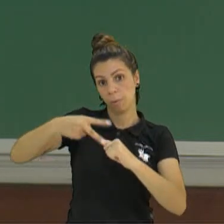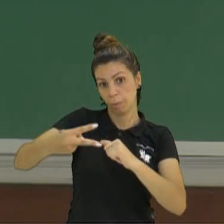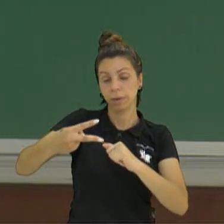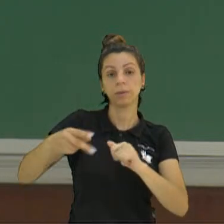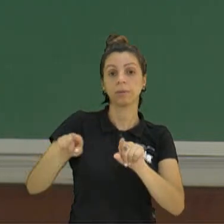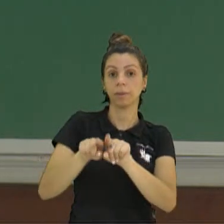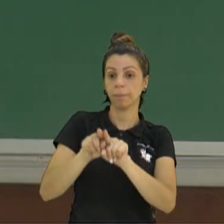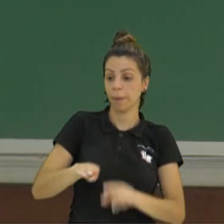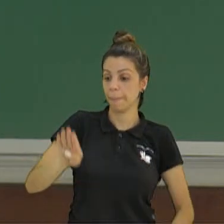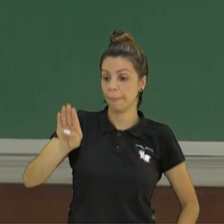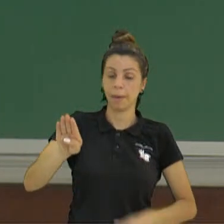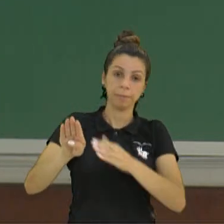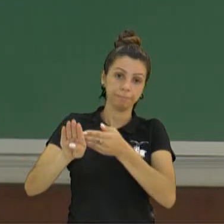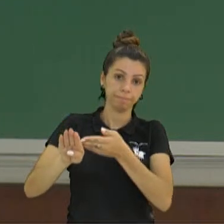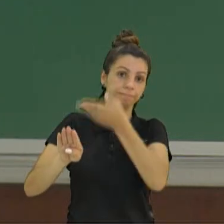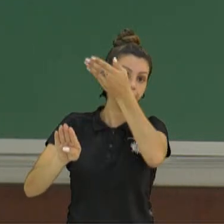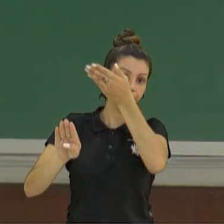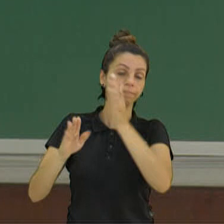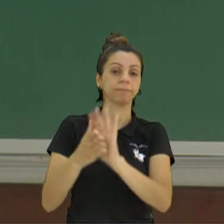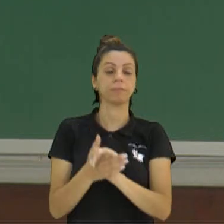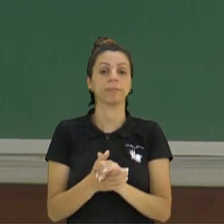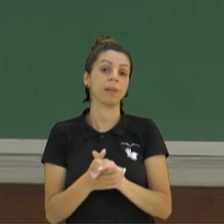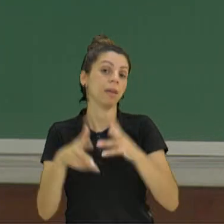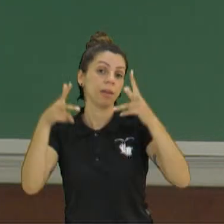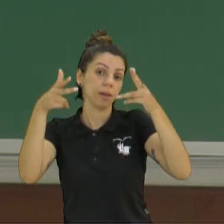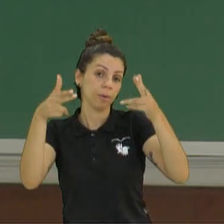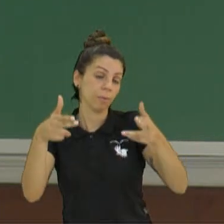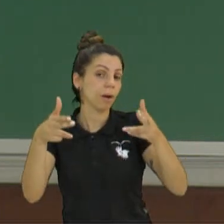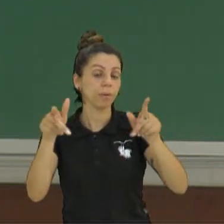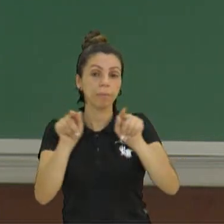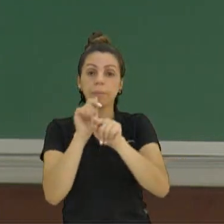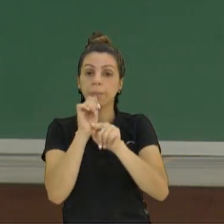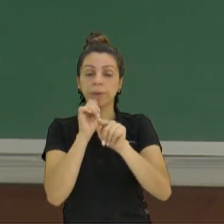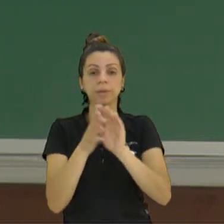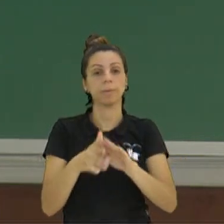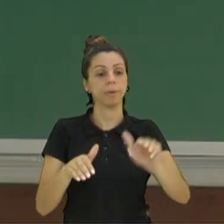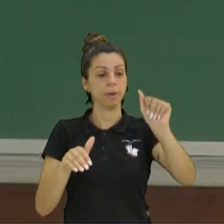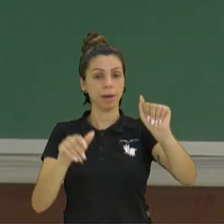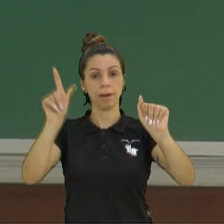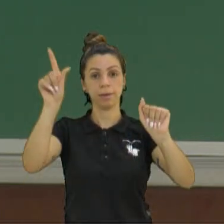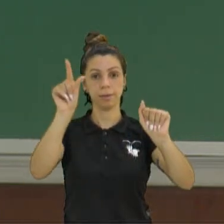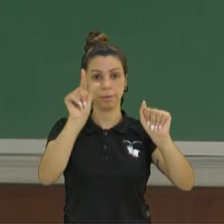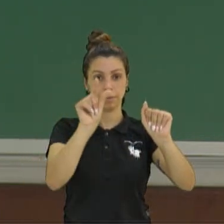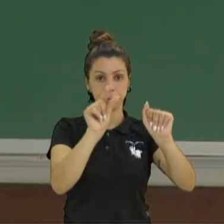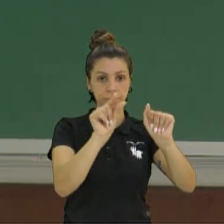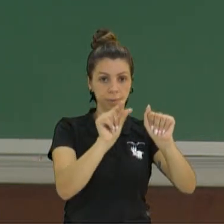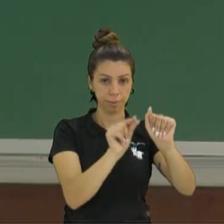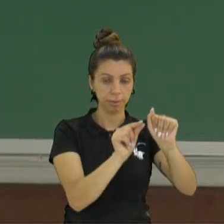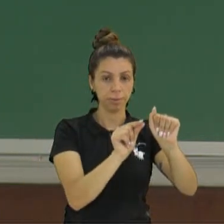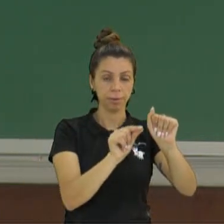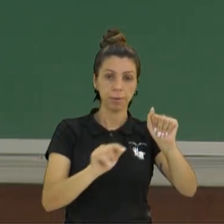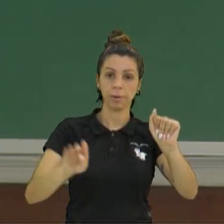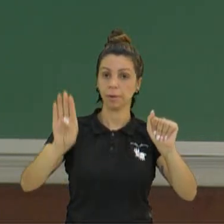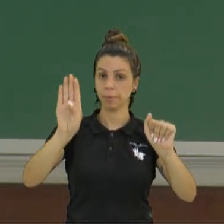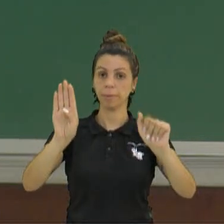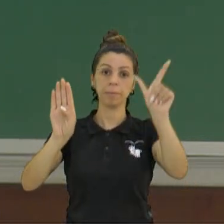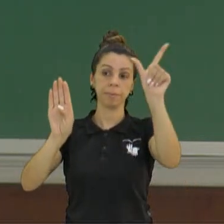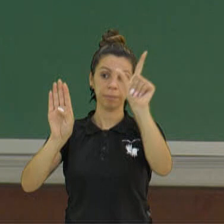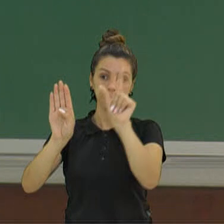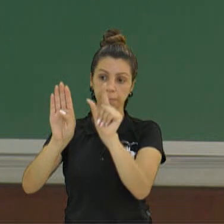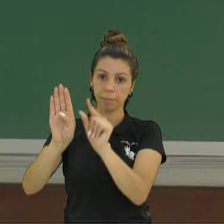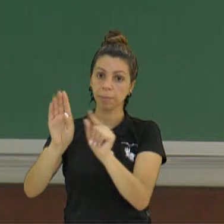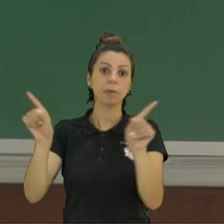as grandezas serão diretamente proporcionais. O mesmo vale para a diminuição. Se o A diminuindo ocasiona a diminuição do B, essas grandezas